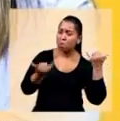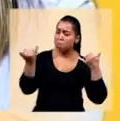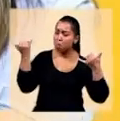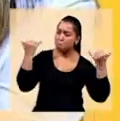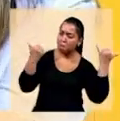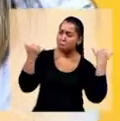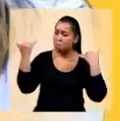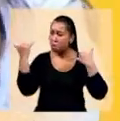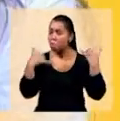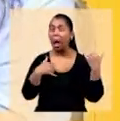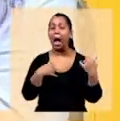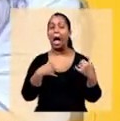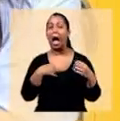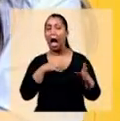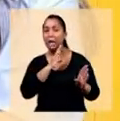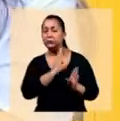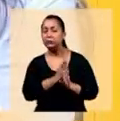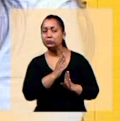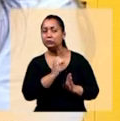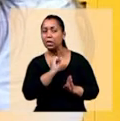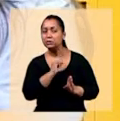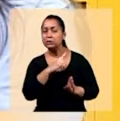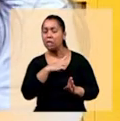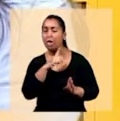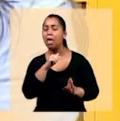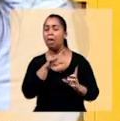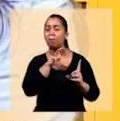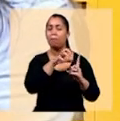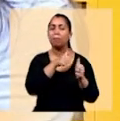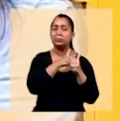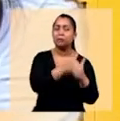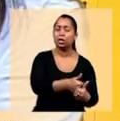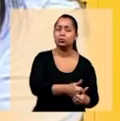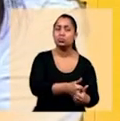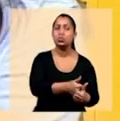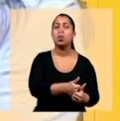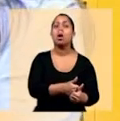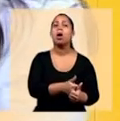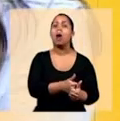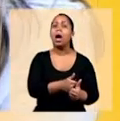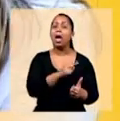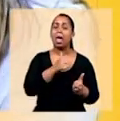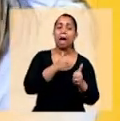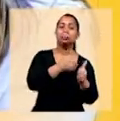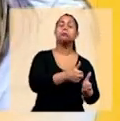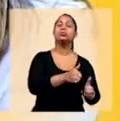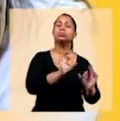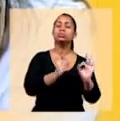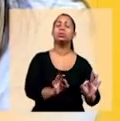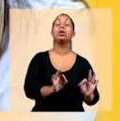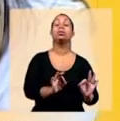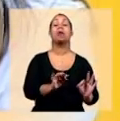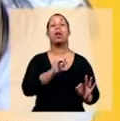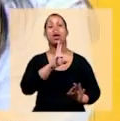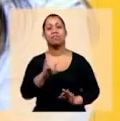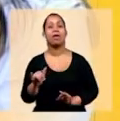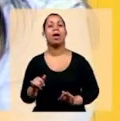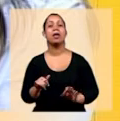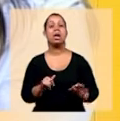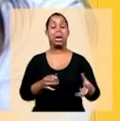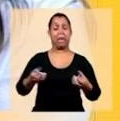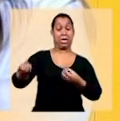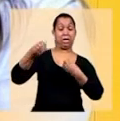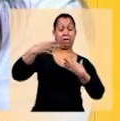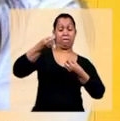Escutar as partes. E identificar se aquilo é um assédio moral. Uma vez identificado que é um assédio moral, ela